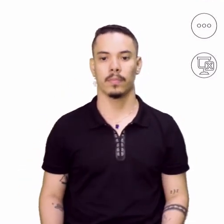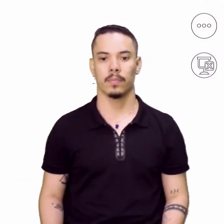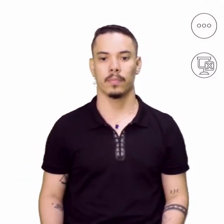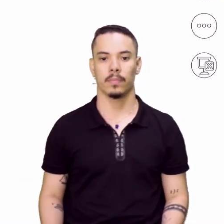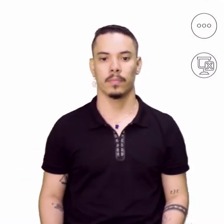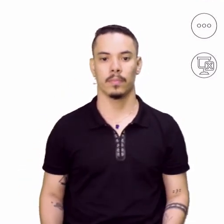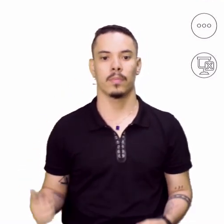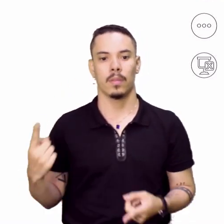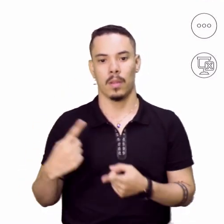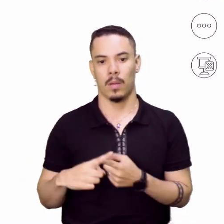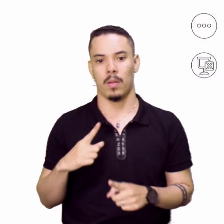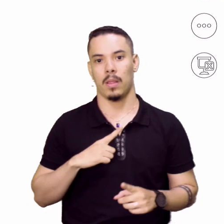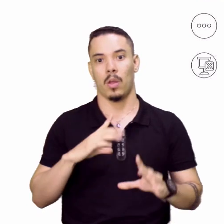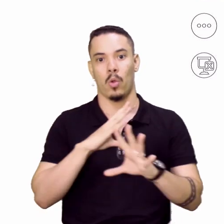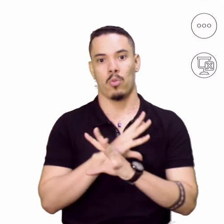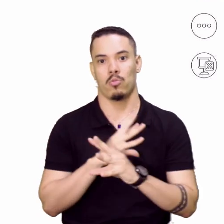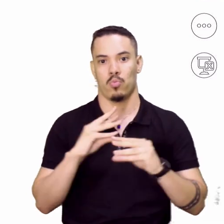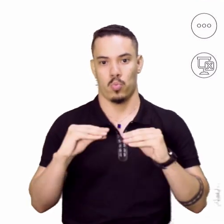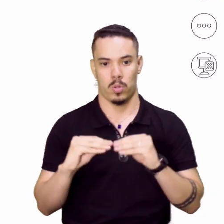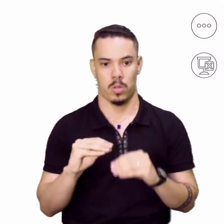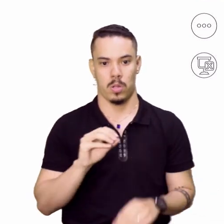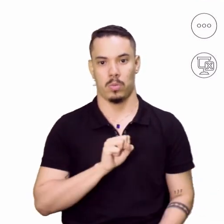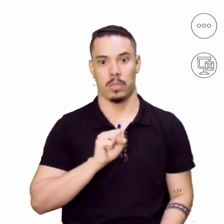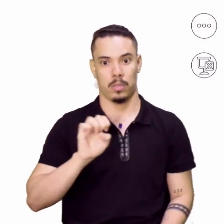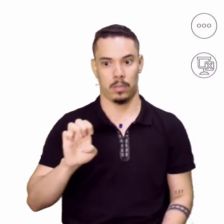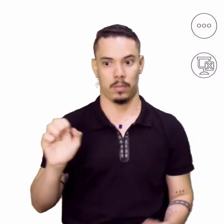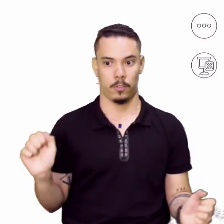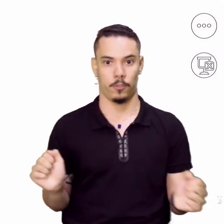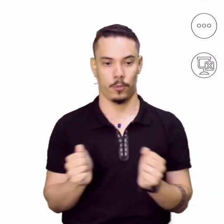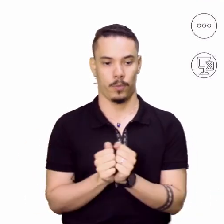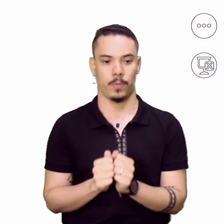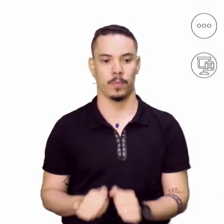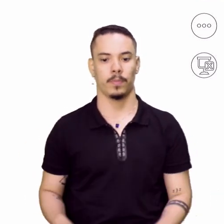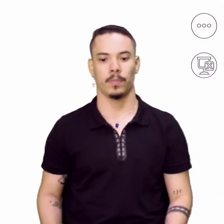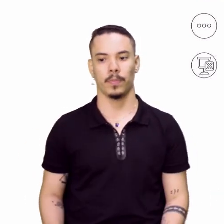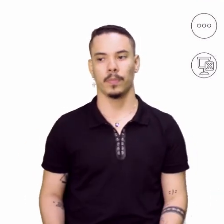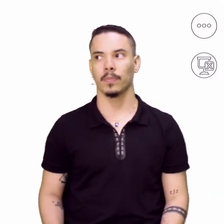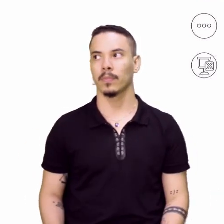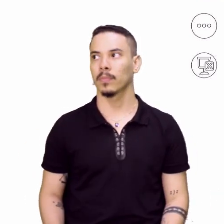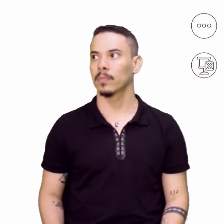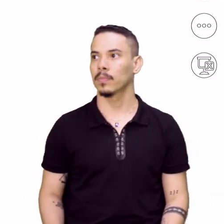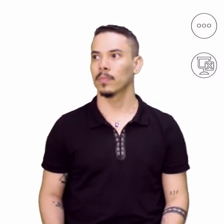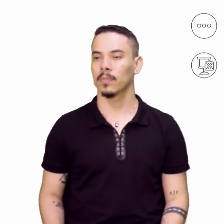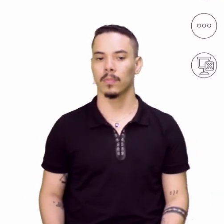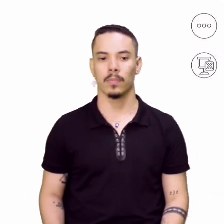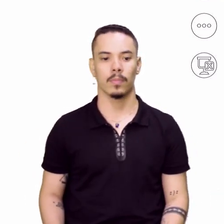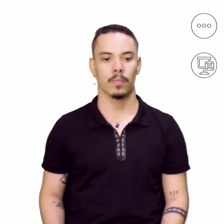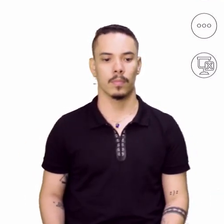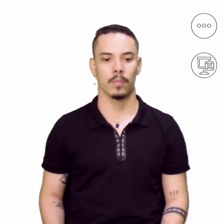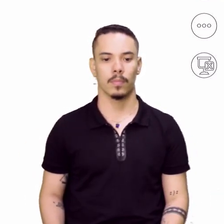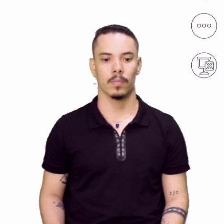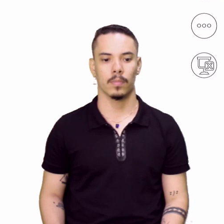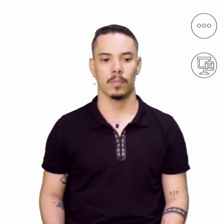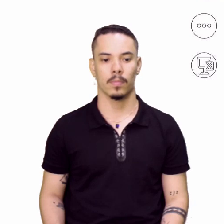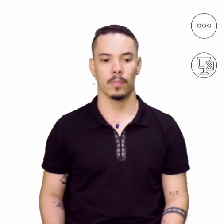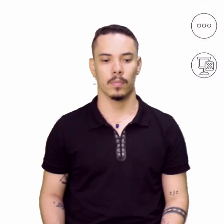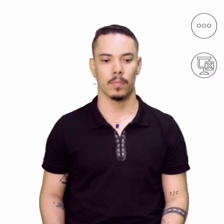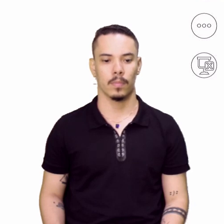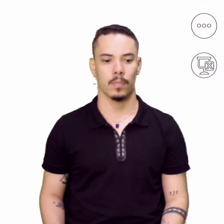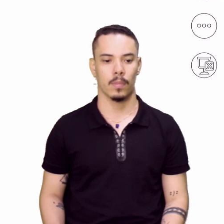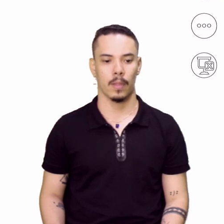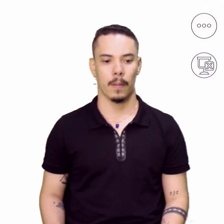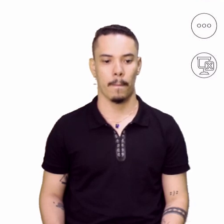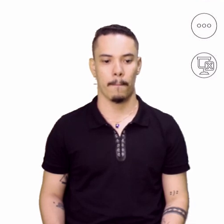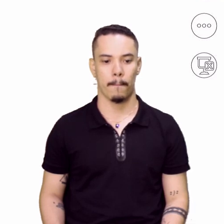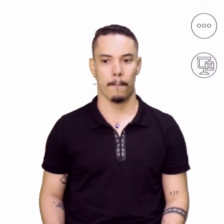porque nós temos a conjunção si aqui tá então o pire fala then I will take the bus to